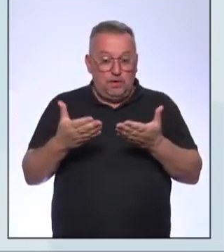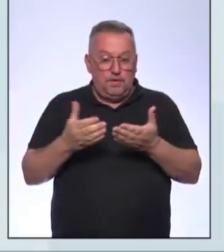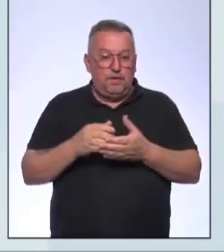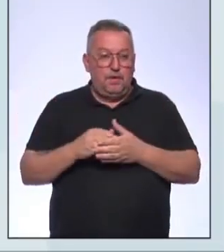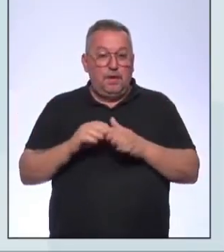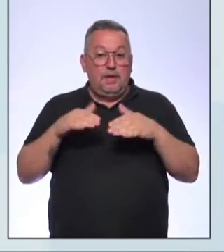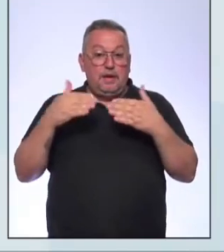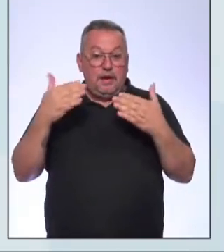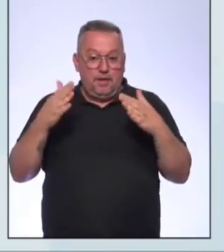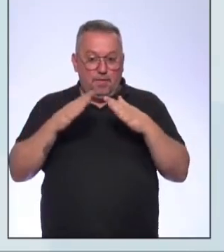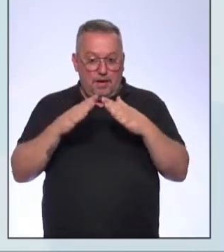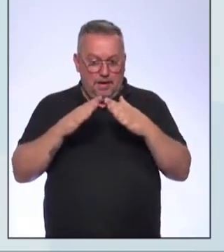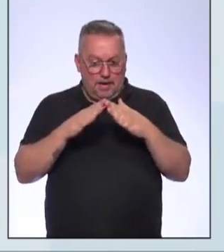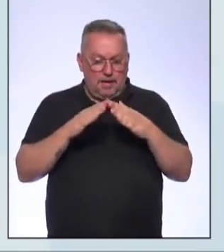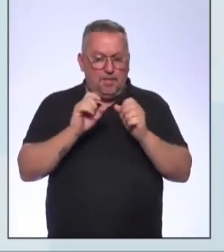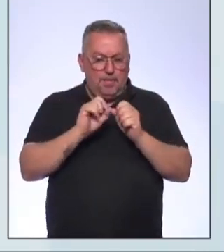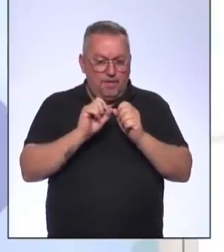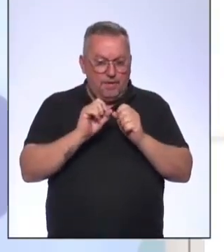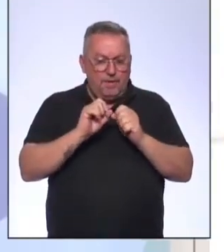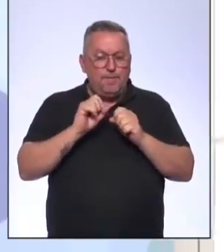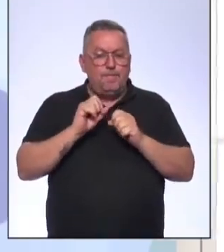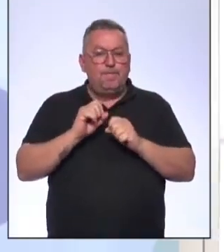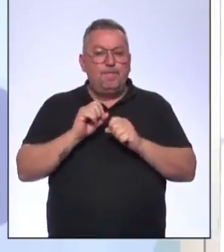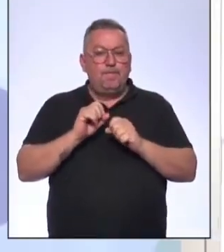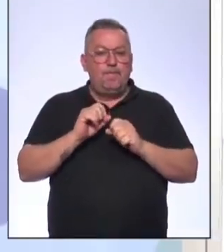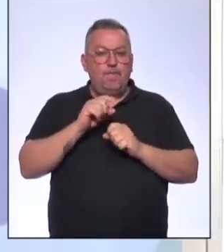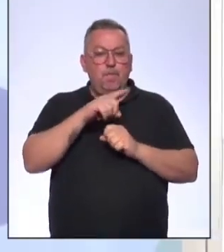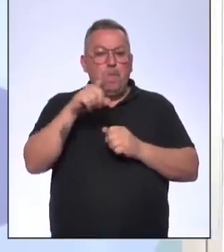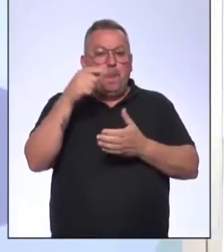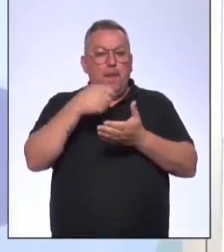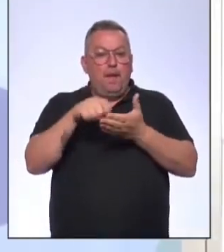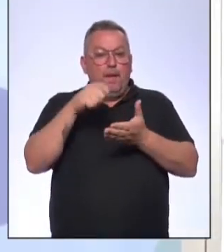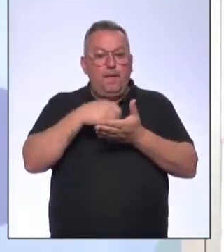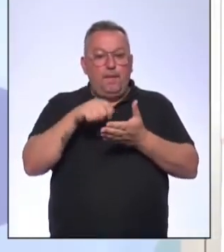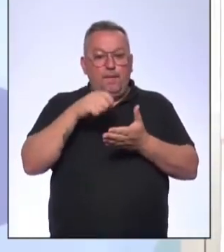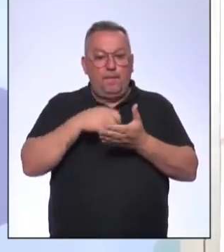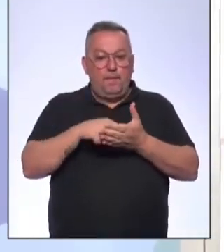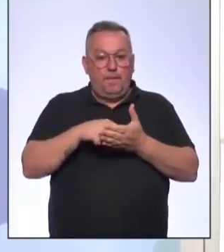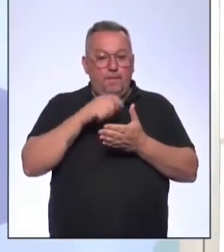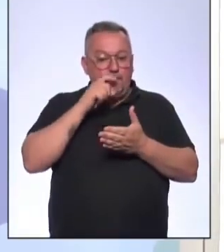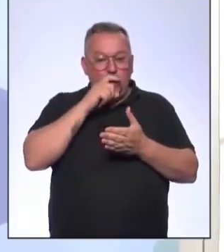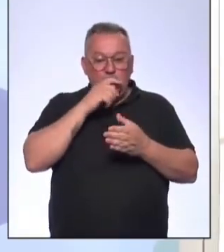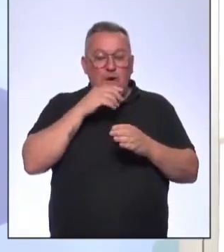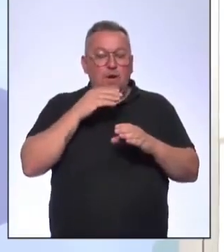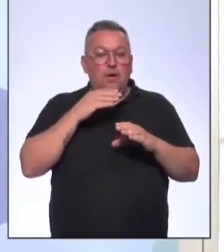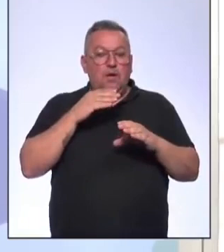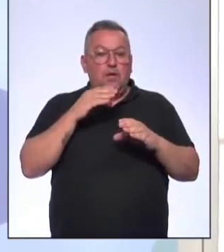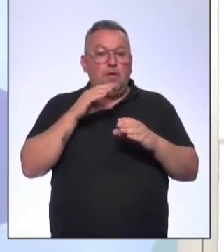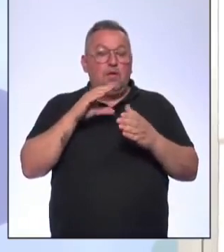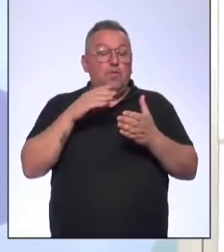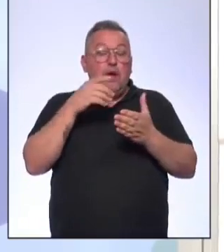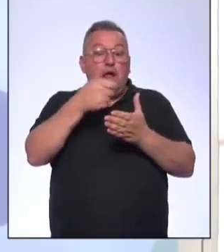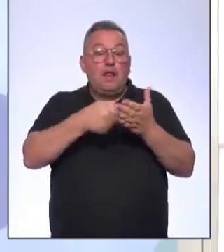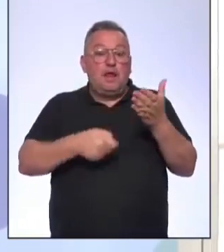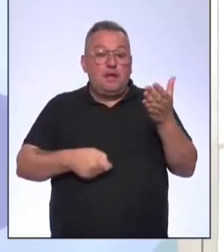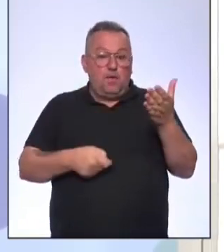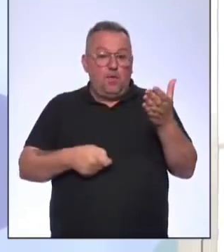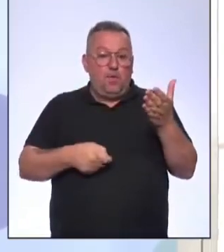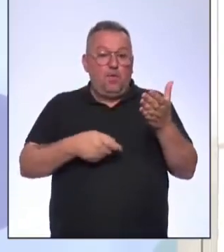lição de casa, que é o desafio para vocês, é vocês escreverem uma composition. O que é a composition? Escrever uma